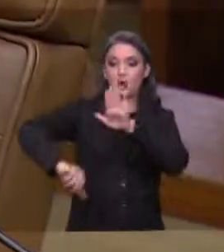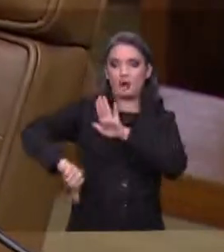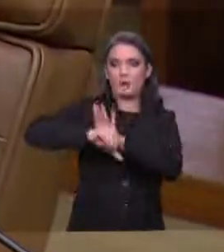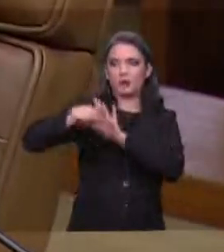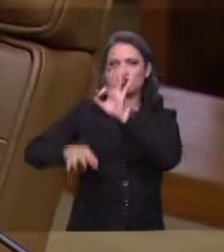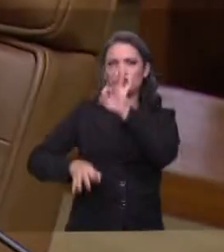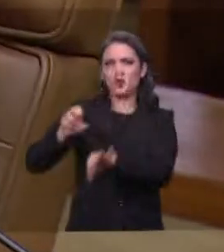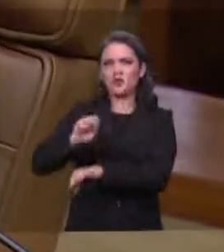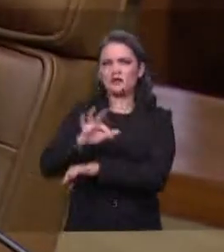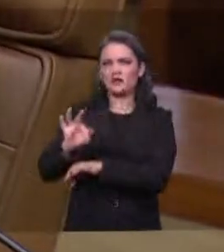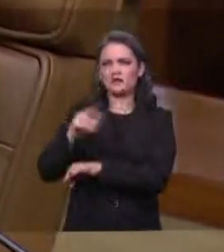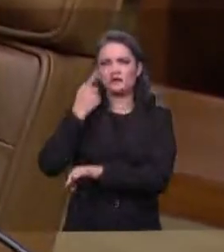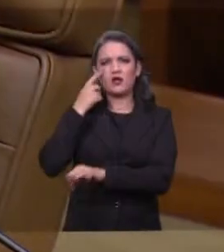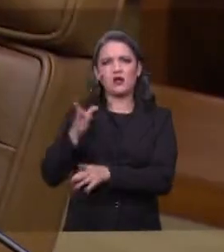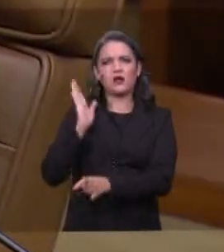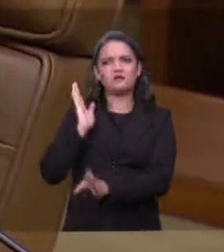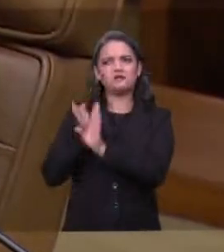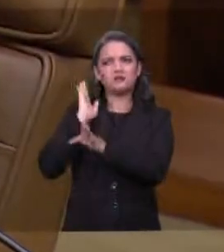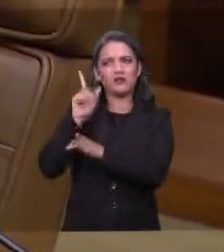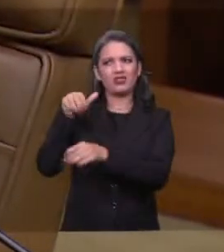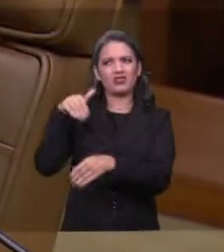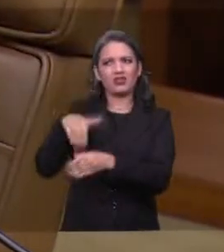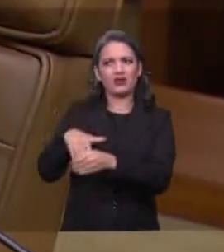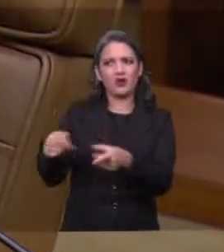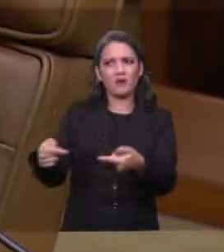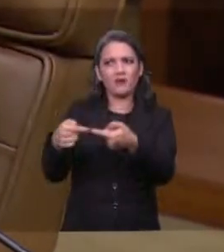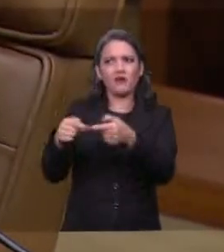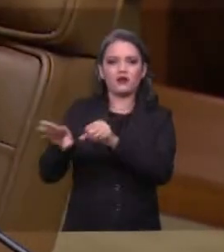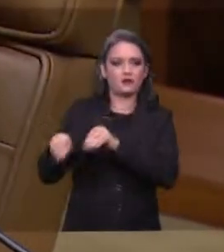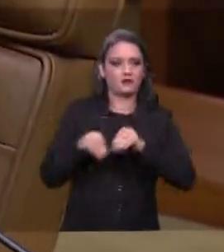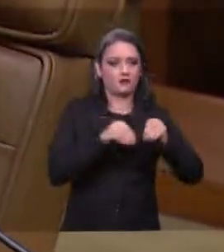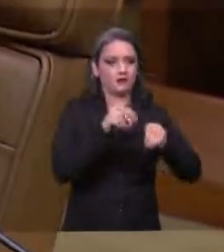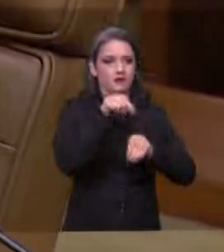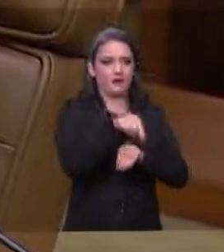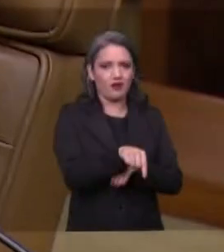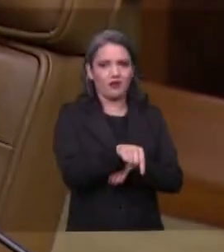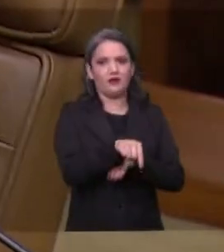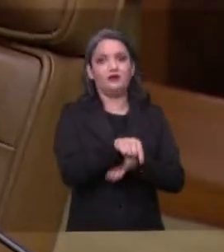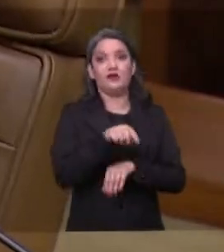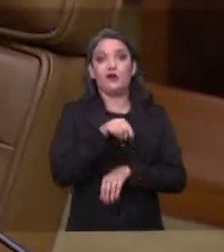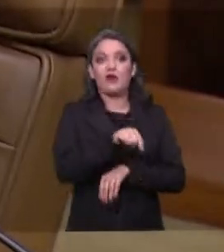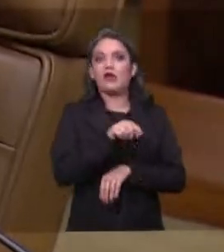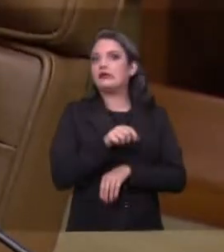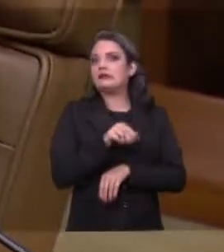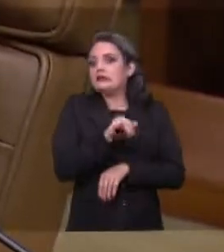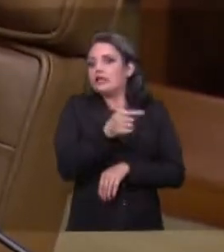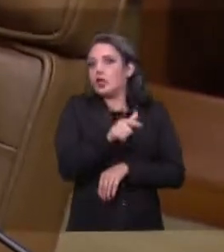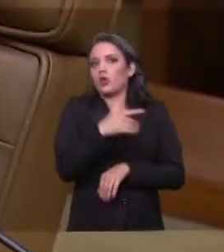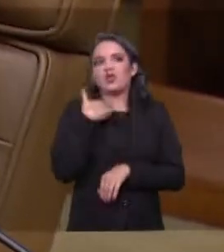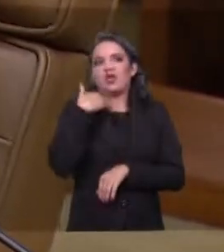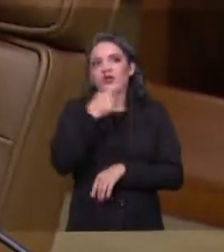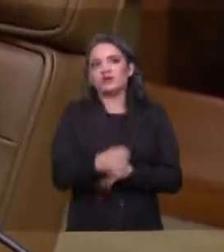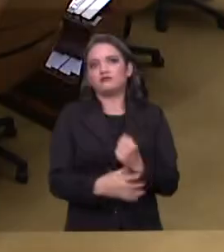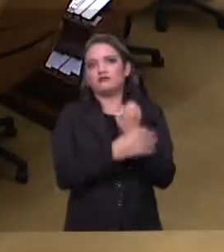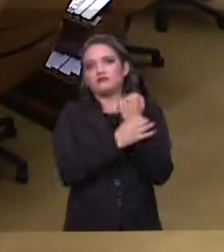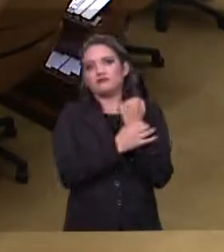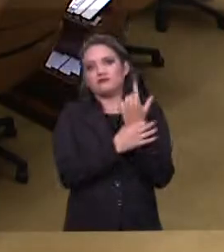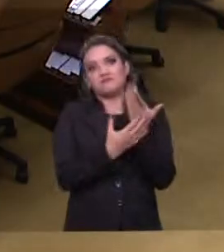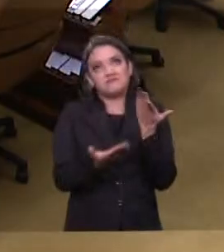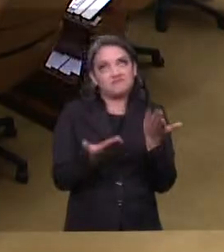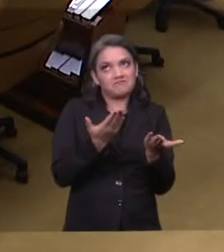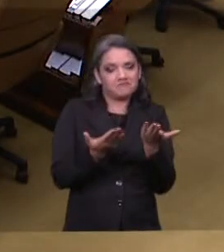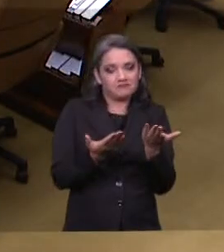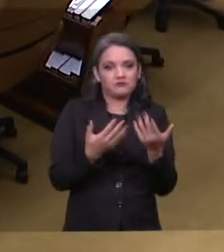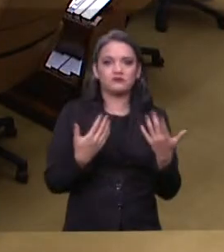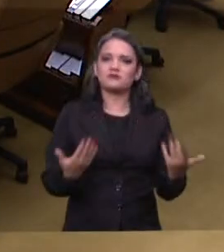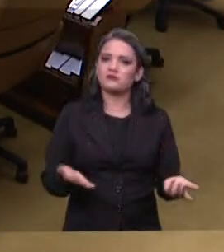Justiça Eleitoral. Se não tiver juiz de garantia lá, a finalidade da lei, vamos dizer assim, a última ratio da lei foi para isso.